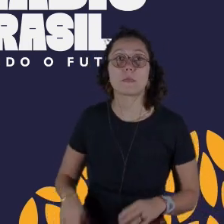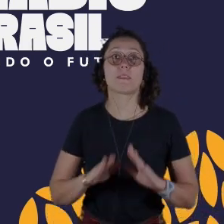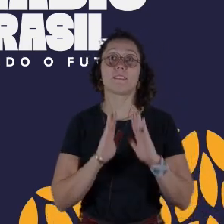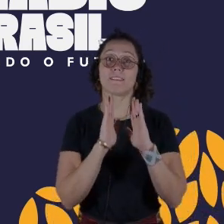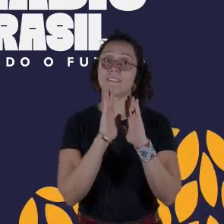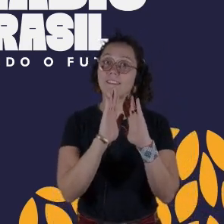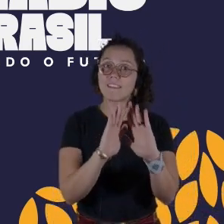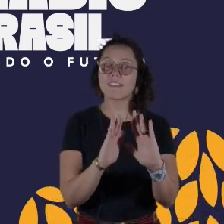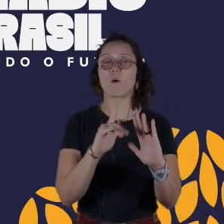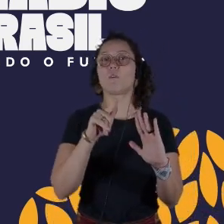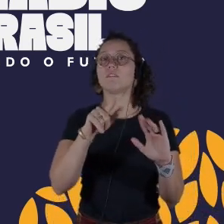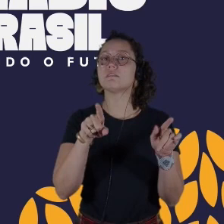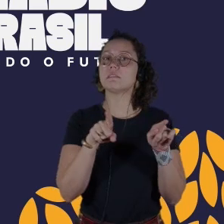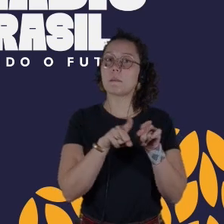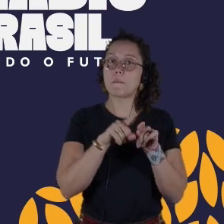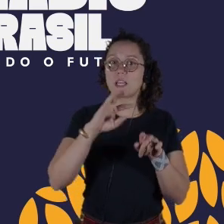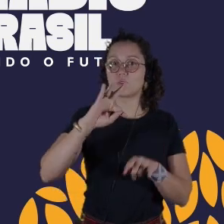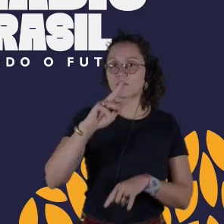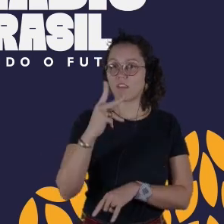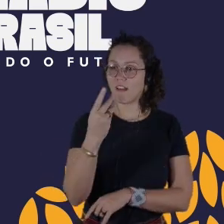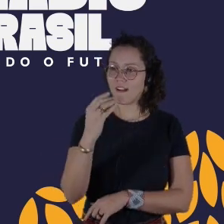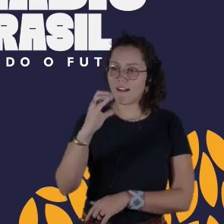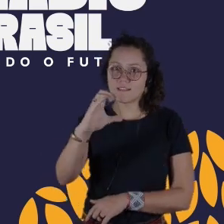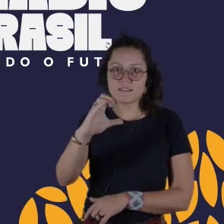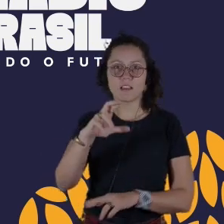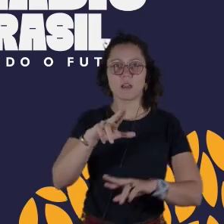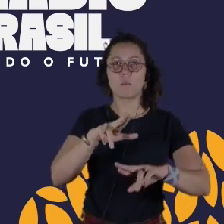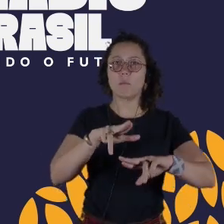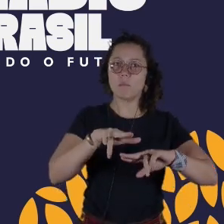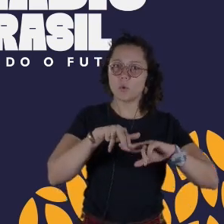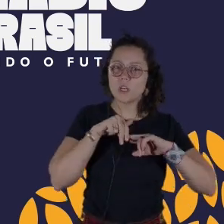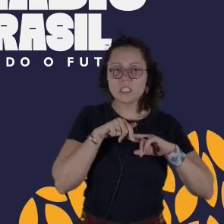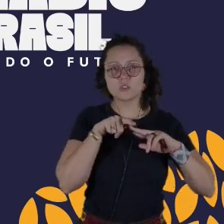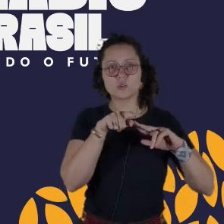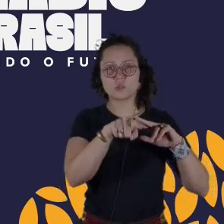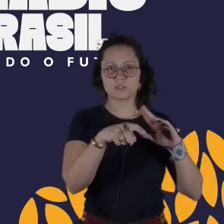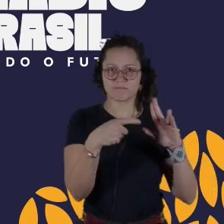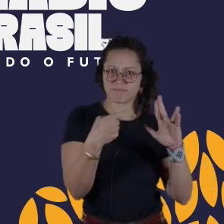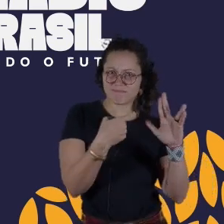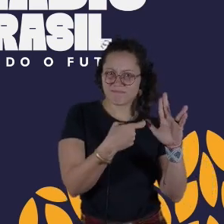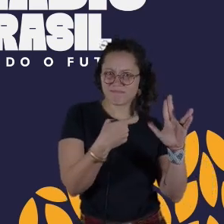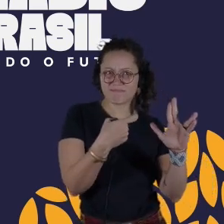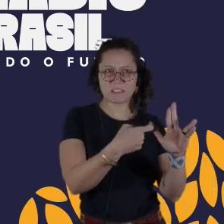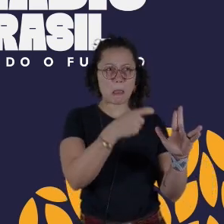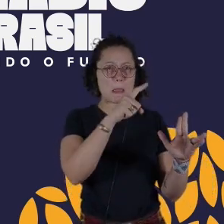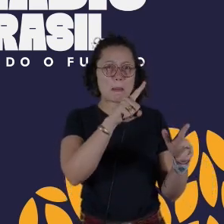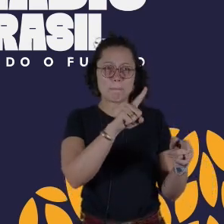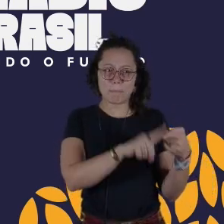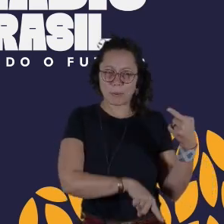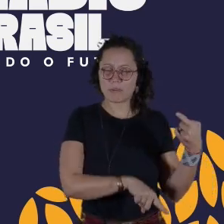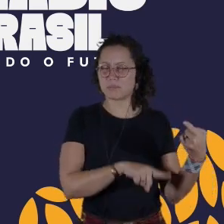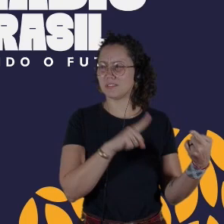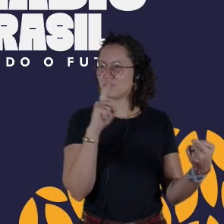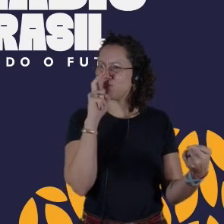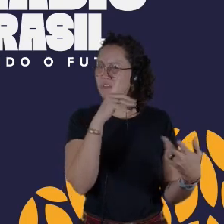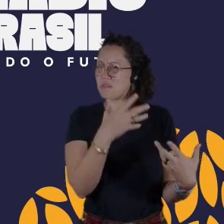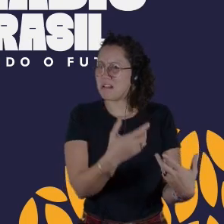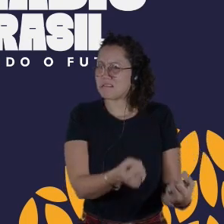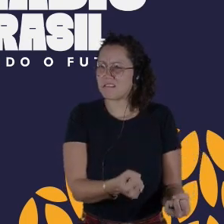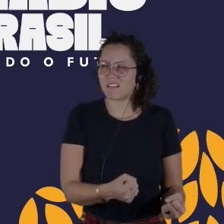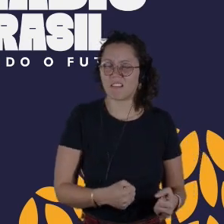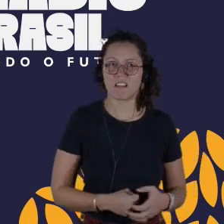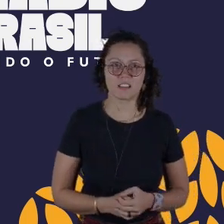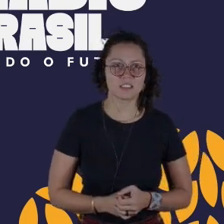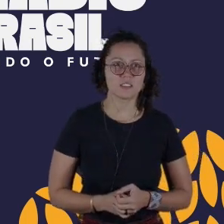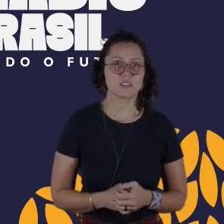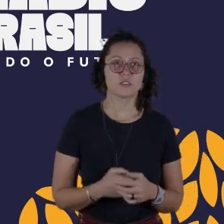muito difícil aceitar isso que nós falamos. Por quê? Porque 70 anos estiveram ouvindo, ele vai freir